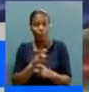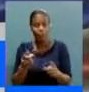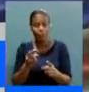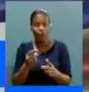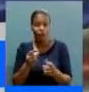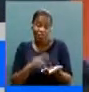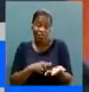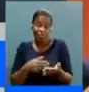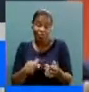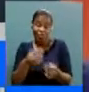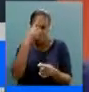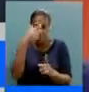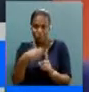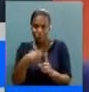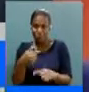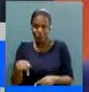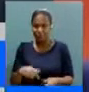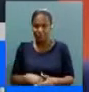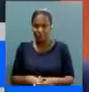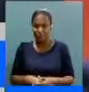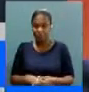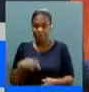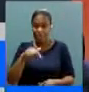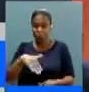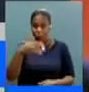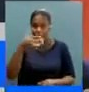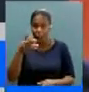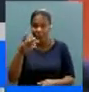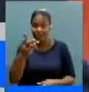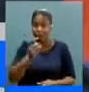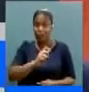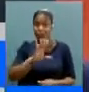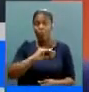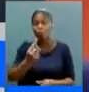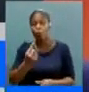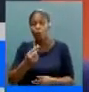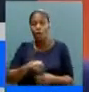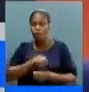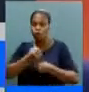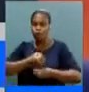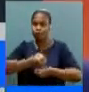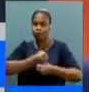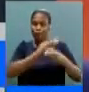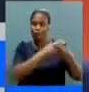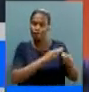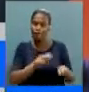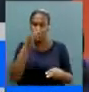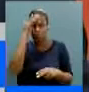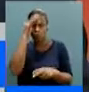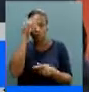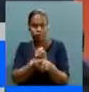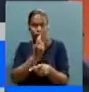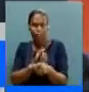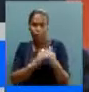para otimismo este primeiro trimestre é mais um trimestre em consolidação de vários indicadores que têm